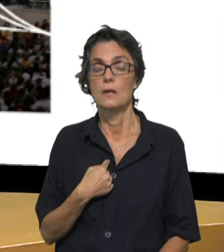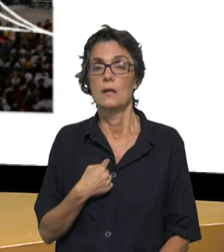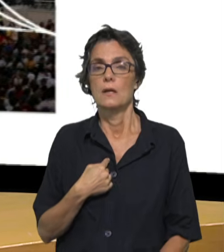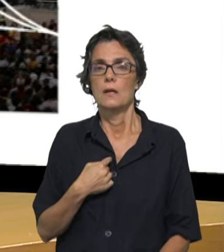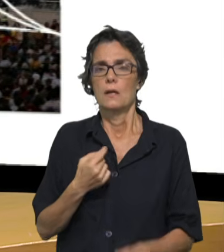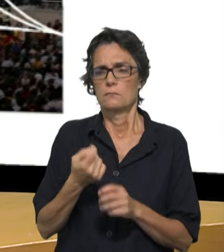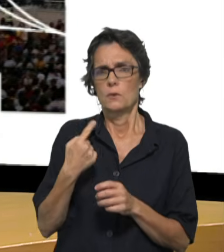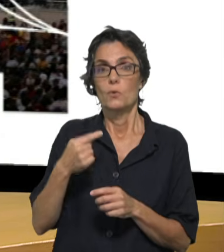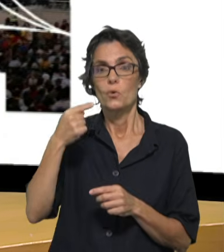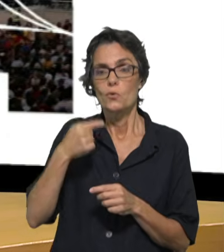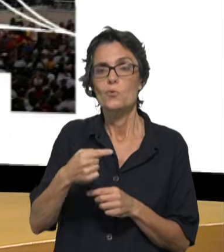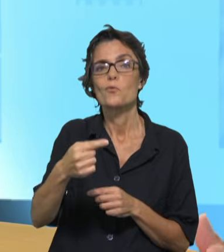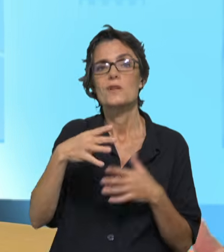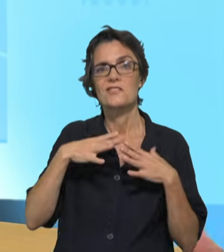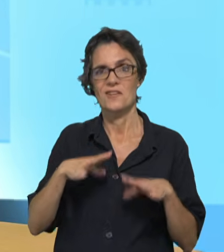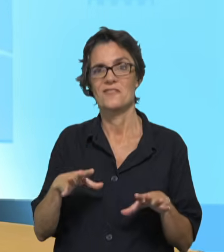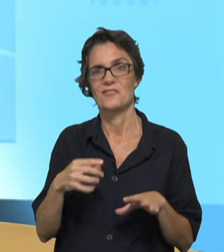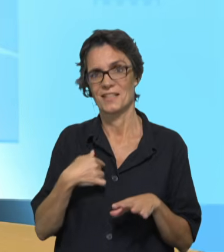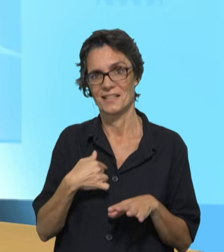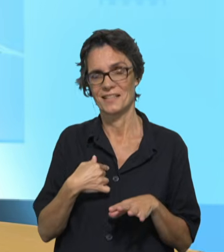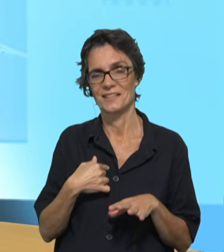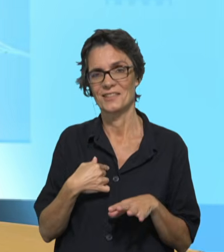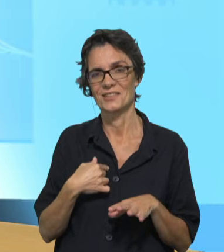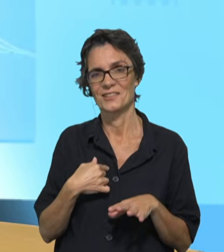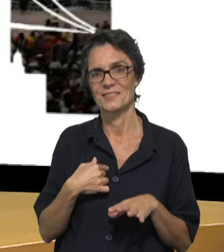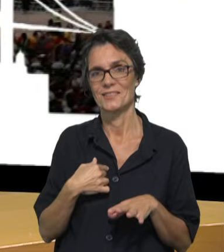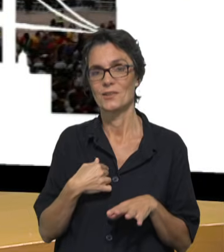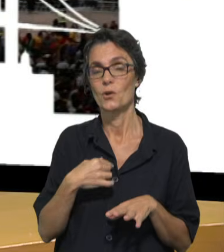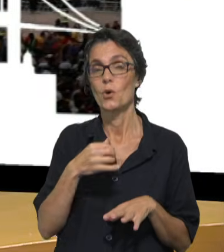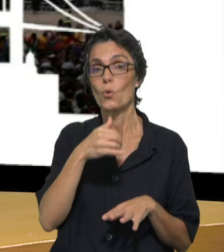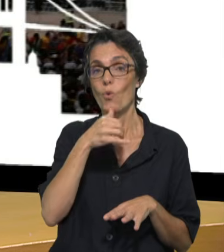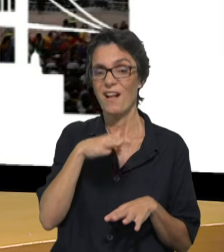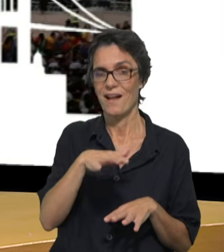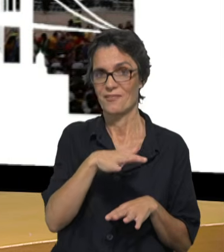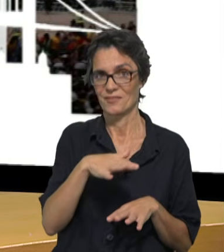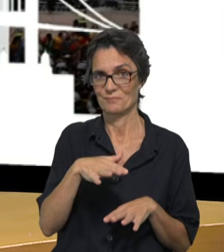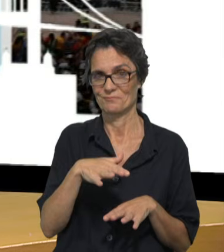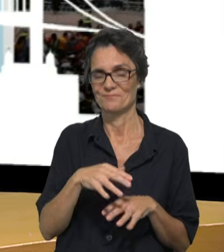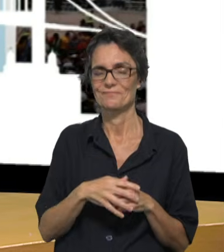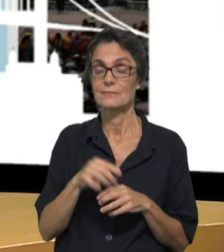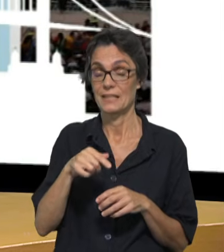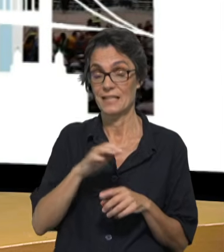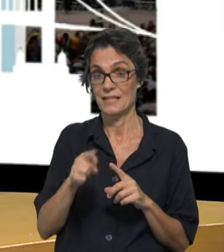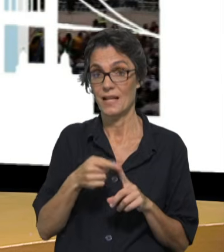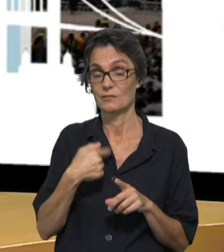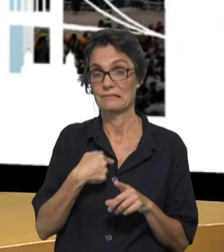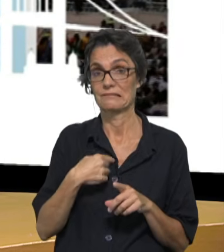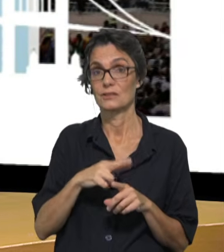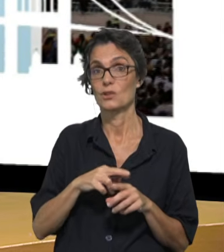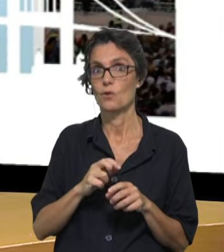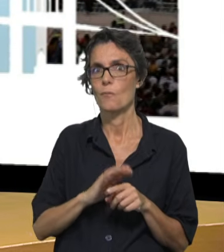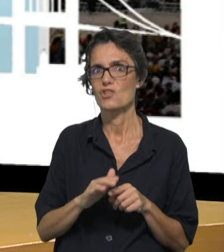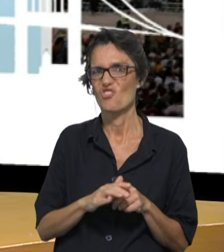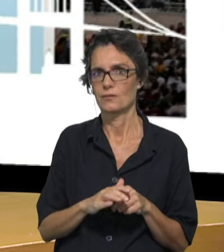Algarve. Apesar de ser algarvio, não fazia. E este ano tive a facilidade, tive a sorte de fazer uma semana de